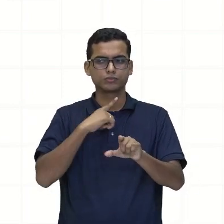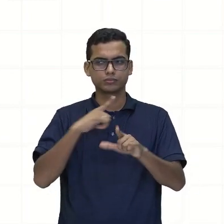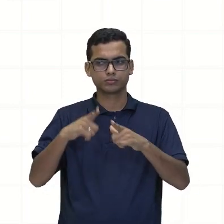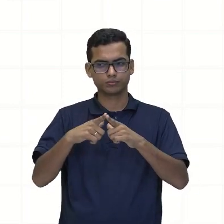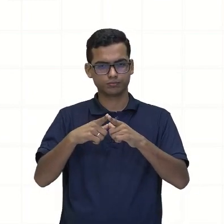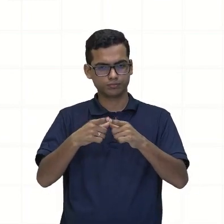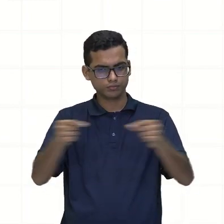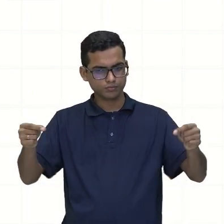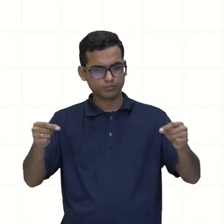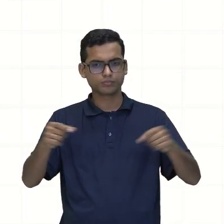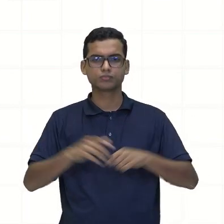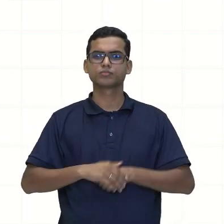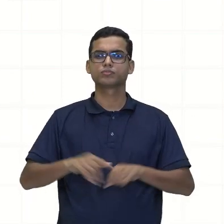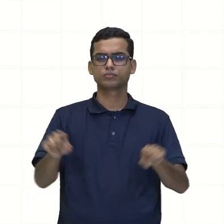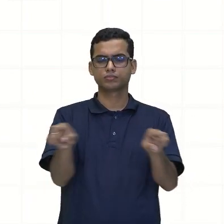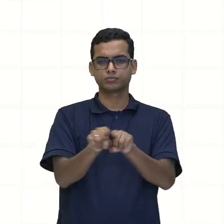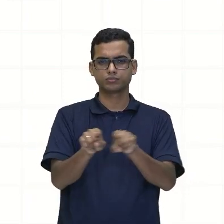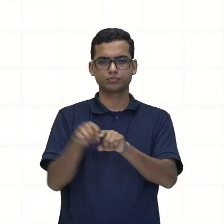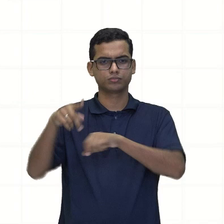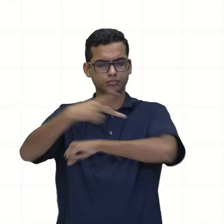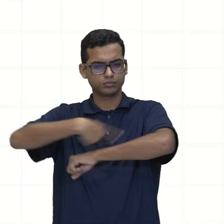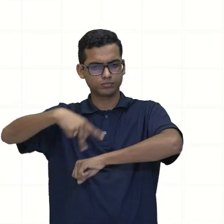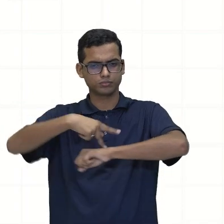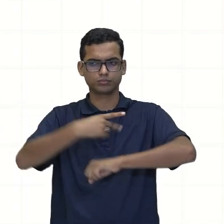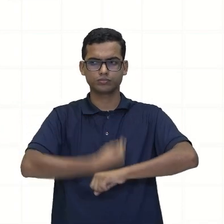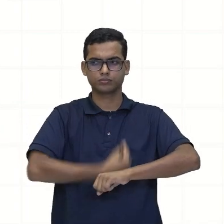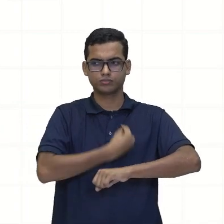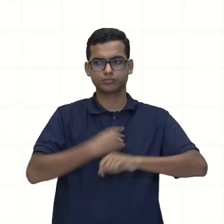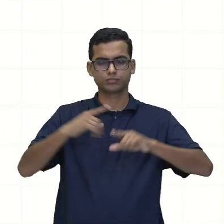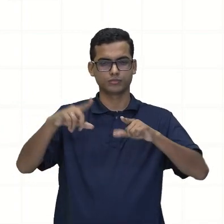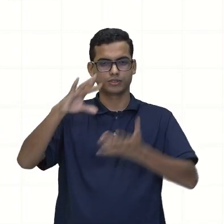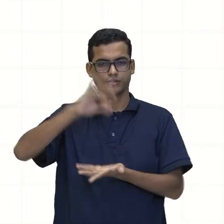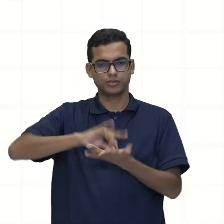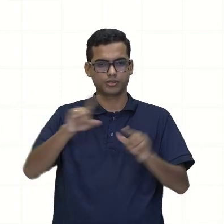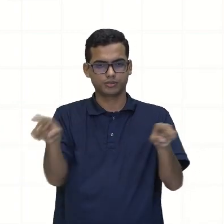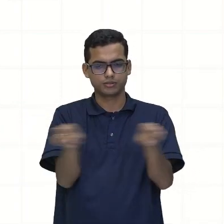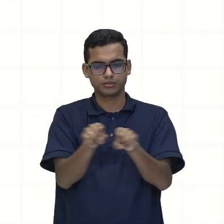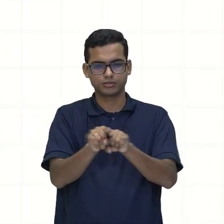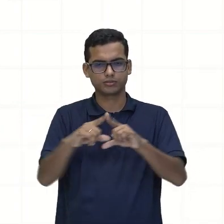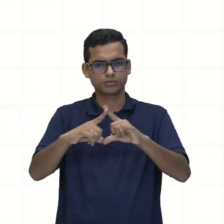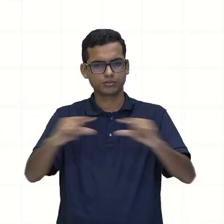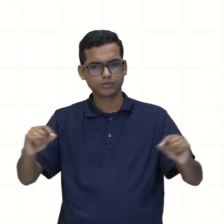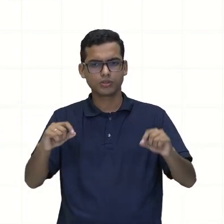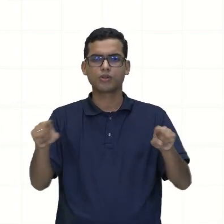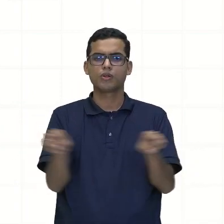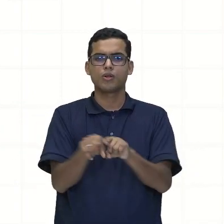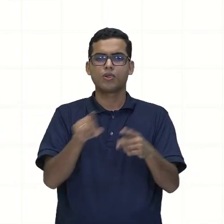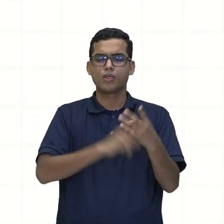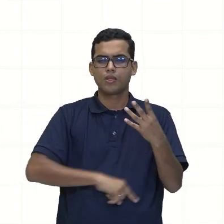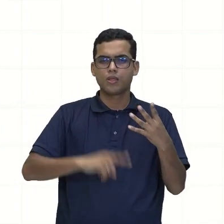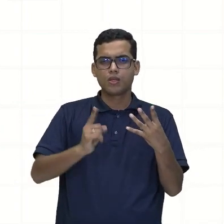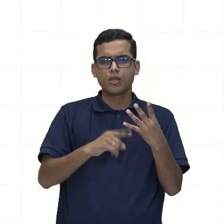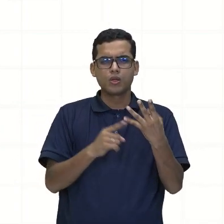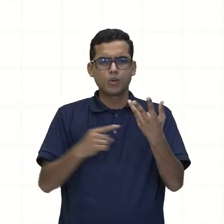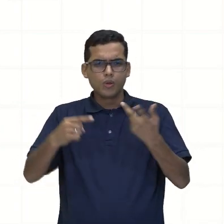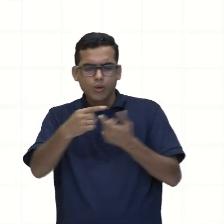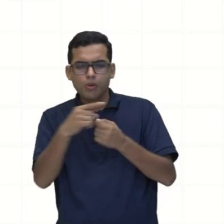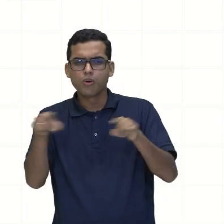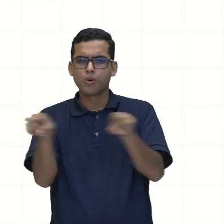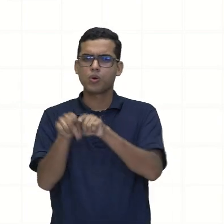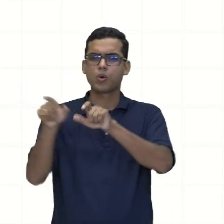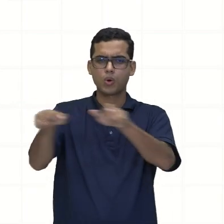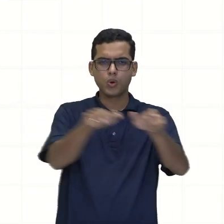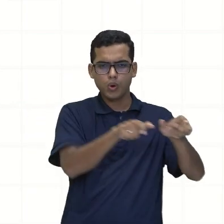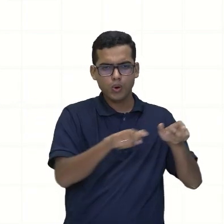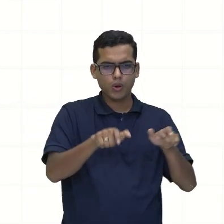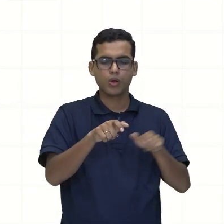que residem nesses países. As setas verdes do mapa, ela vai indicar aqui os principais fluxos. Então, quanto mais